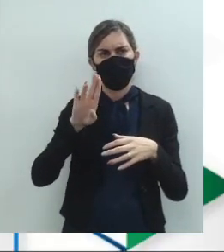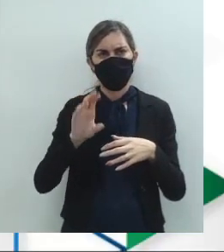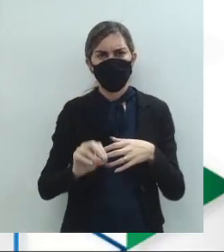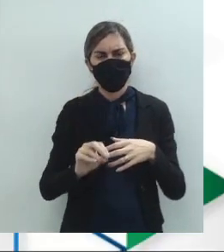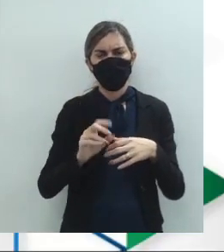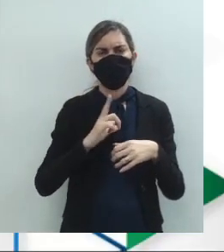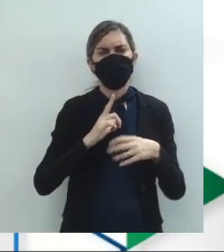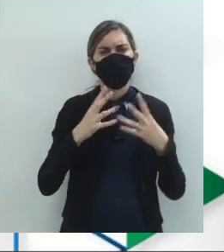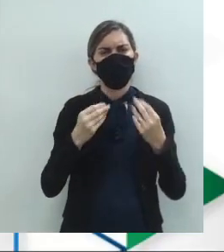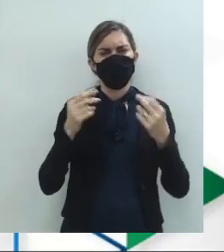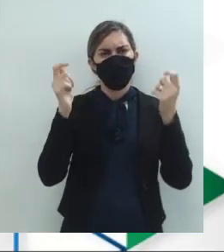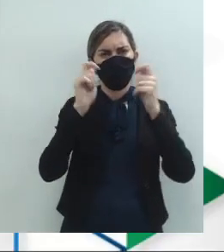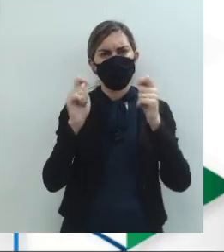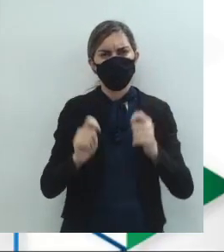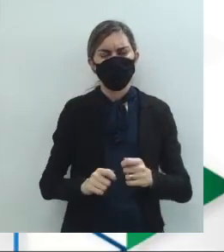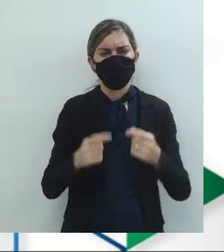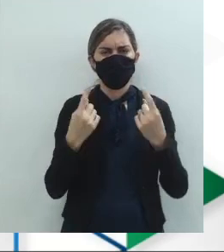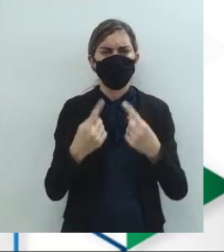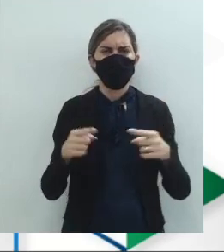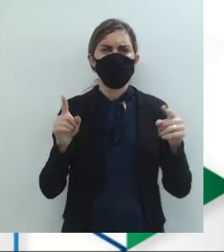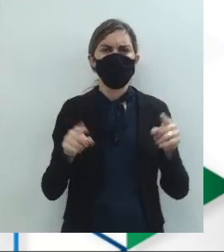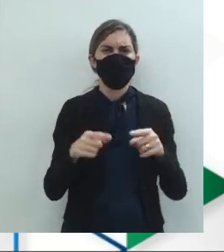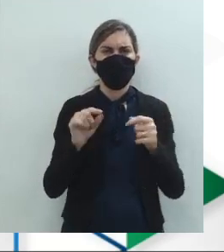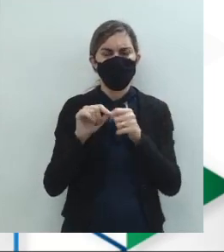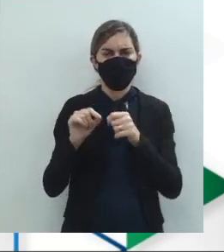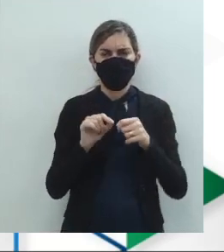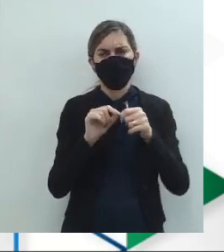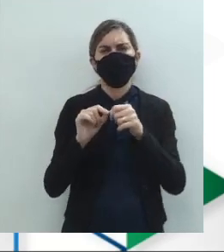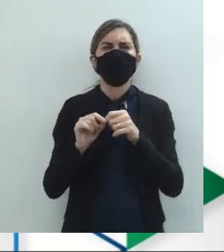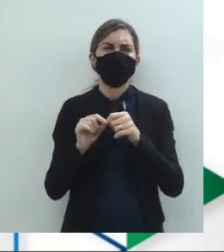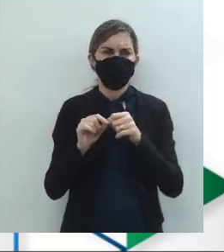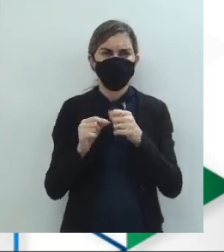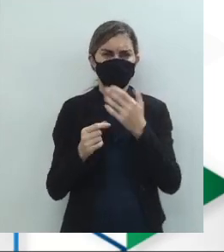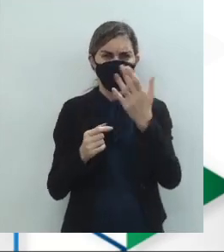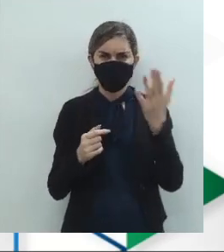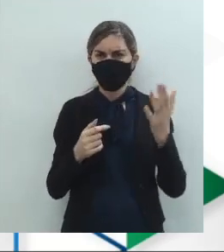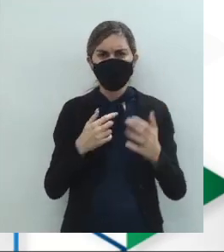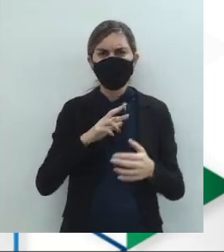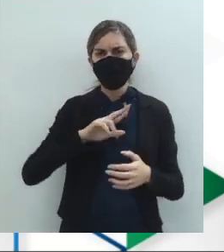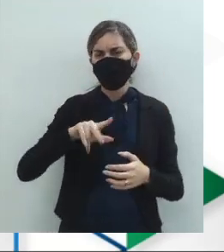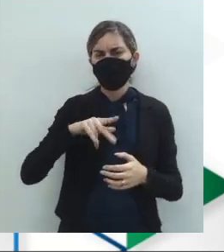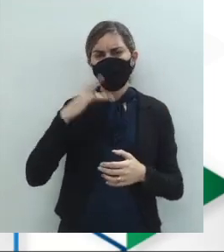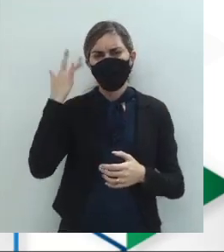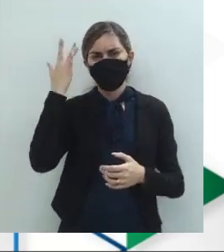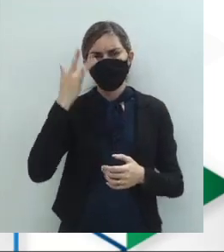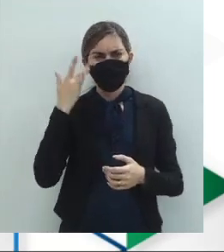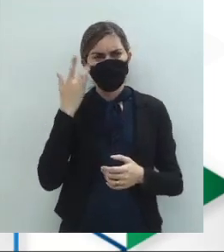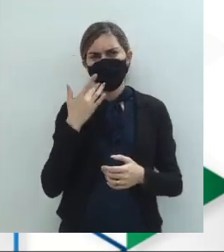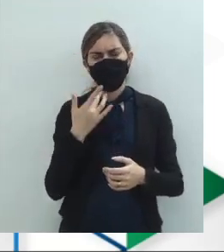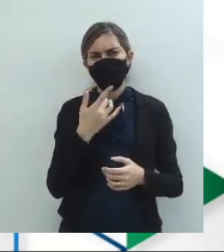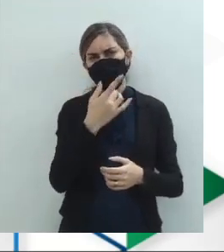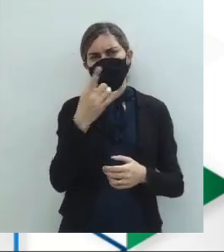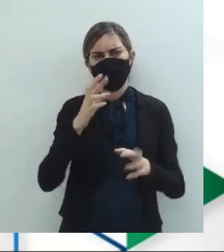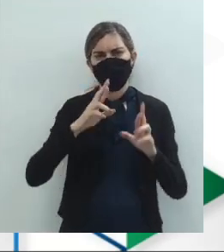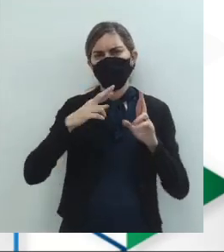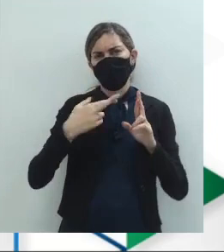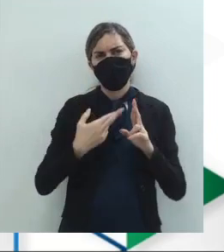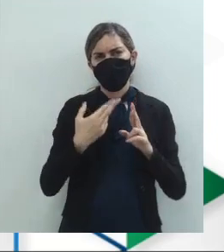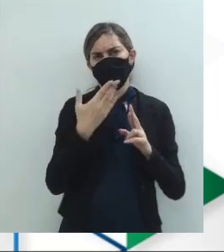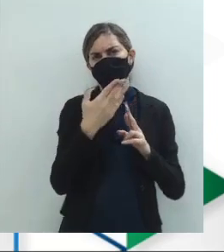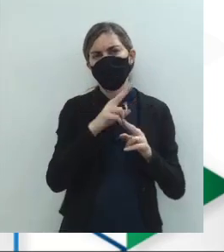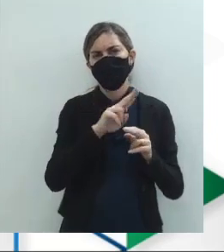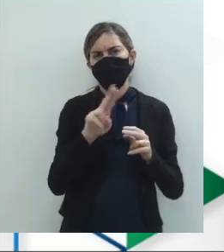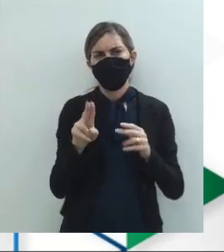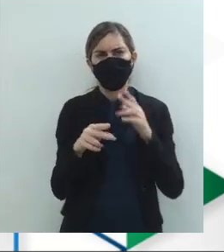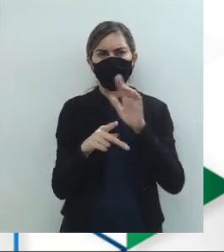muitos artistas, né, muitos músicos e produtores. Eu não achei na referência os